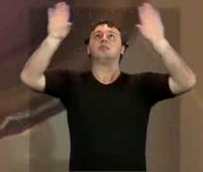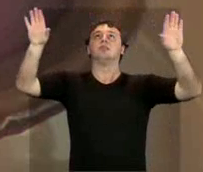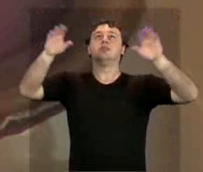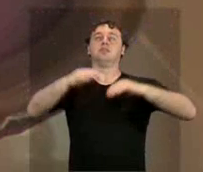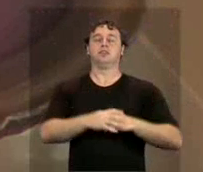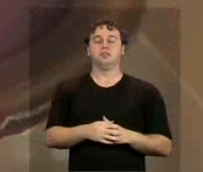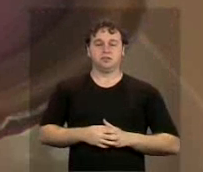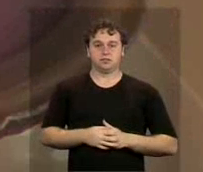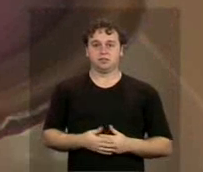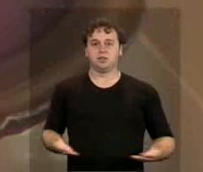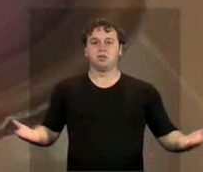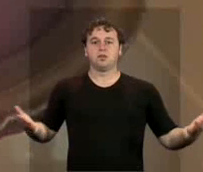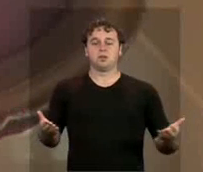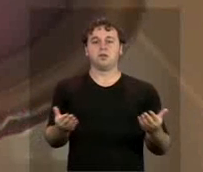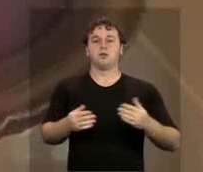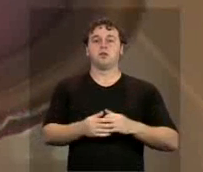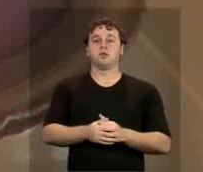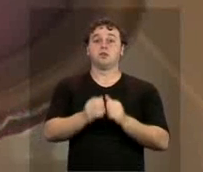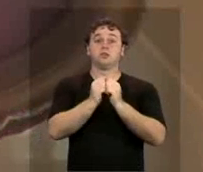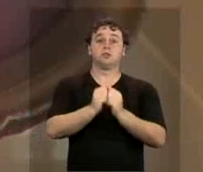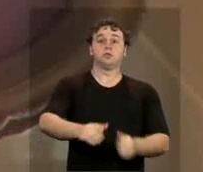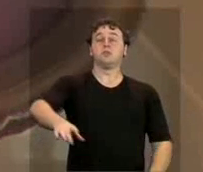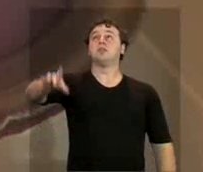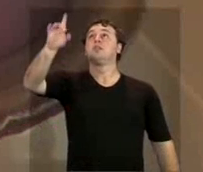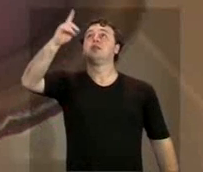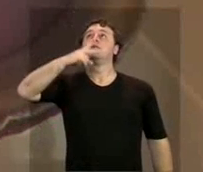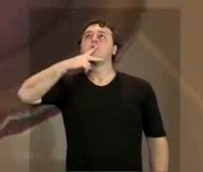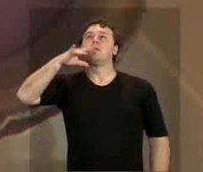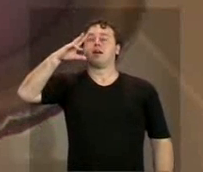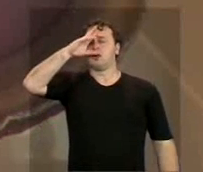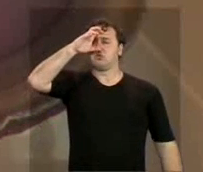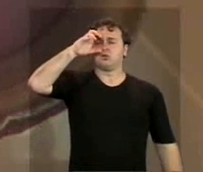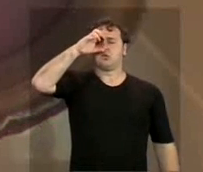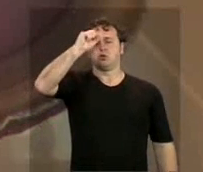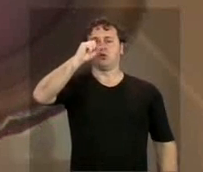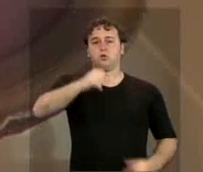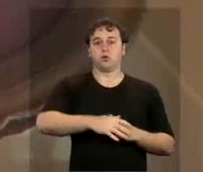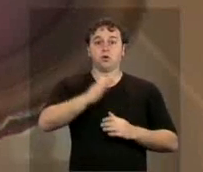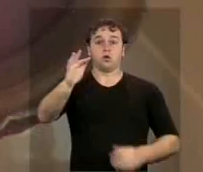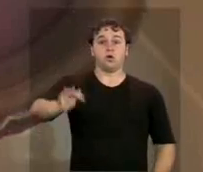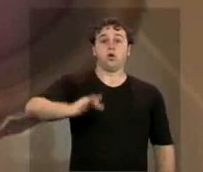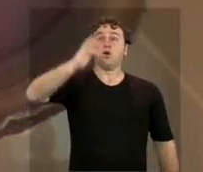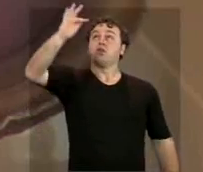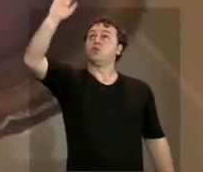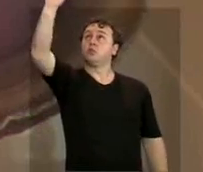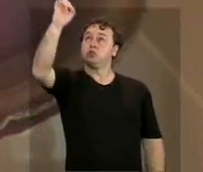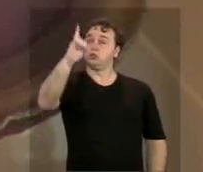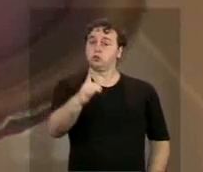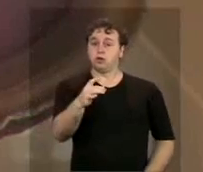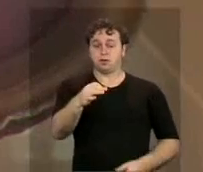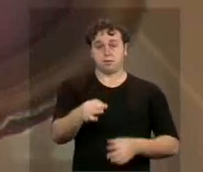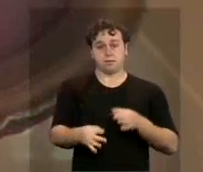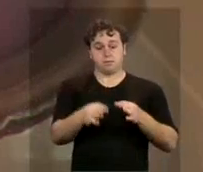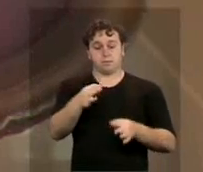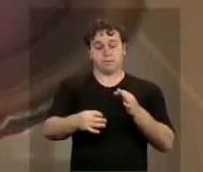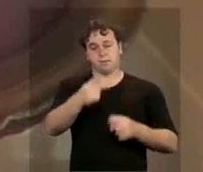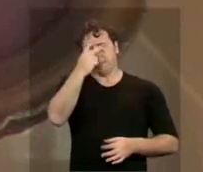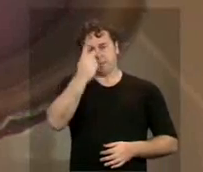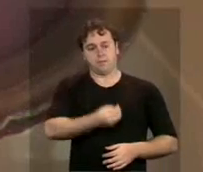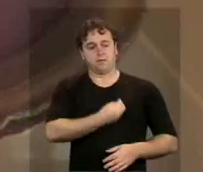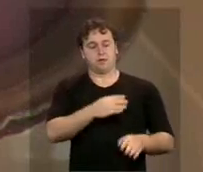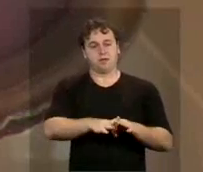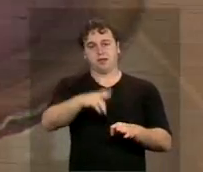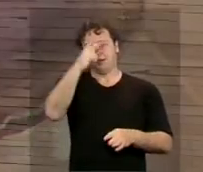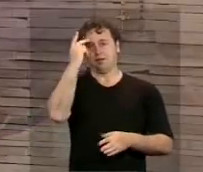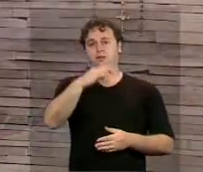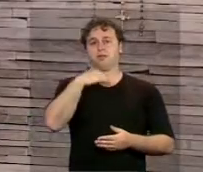dia, subiu aos céus, está sentado à direita de Deus Pai Todo-Poderoso, donde há de vir a julgar os vivos e os